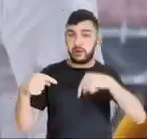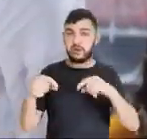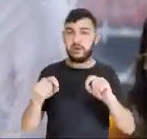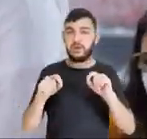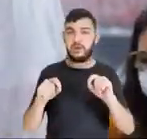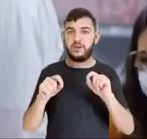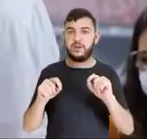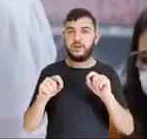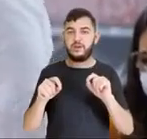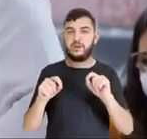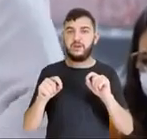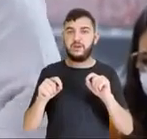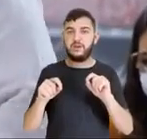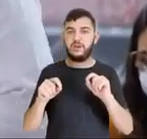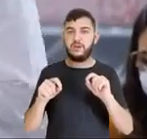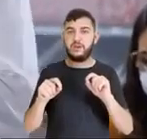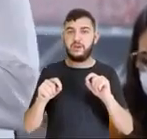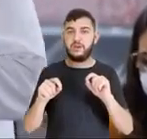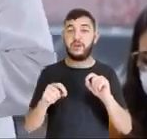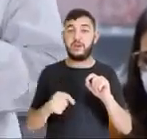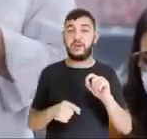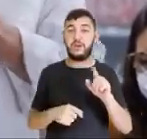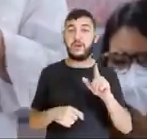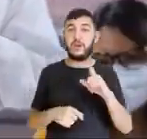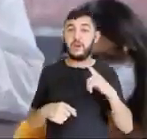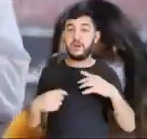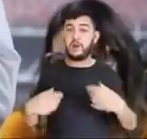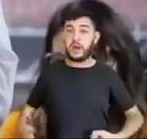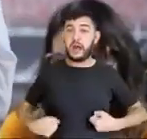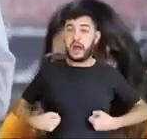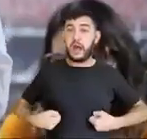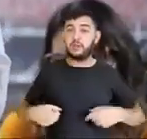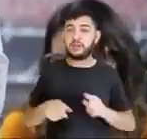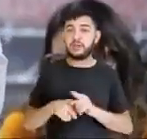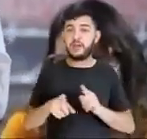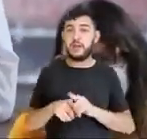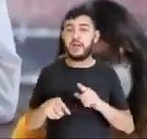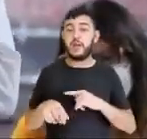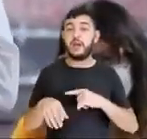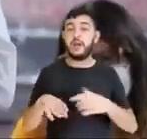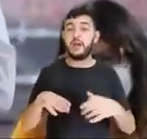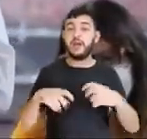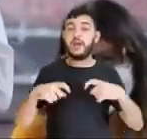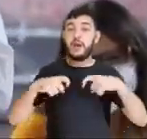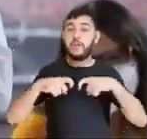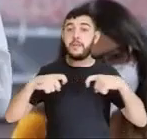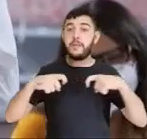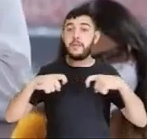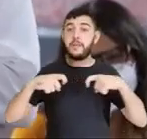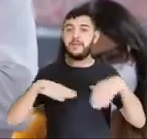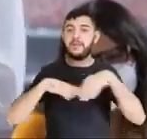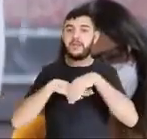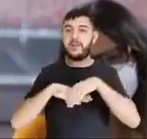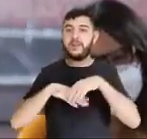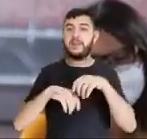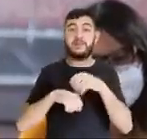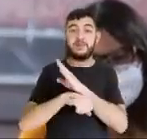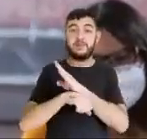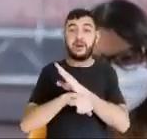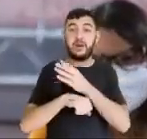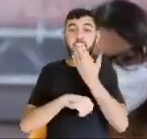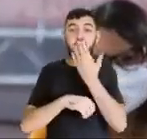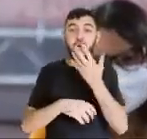branca, um tênis branco, um lencinho branco no bolso da bunda e uma camisa branca, e fosse